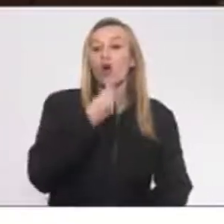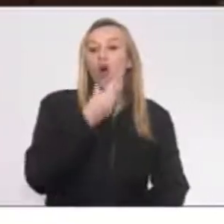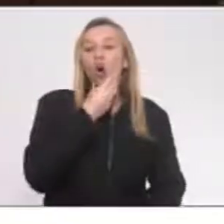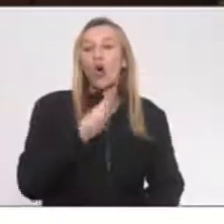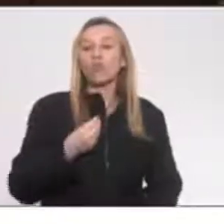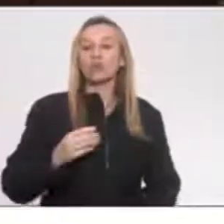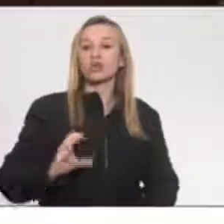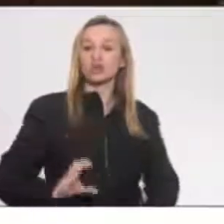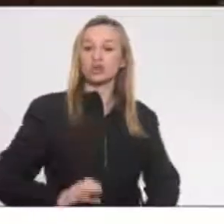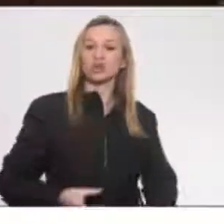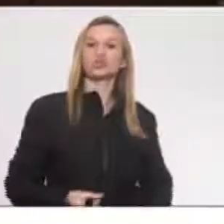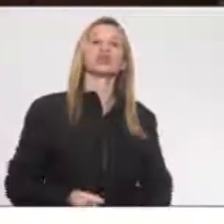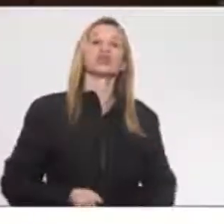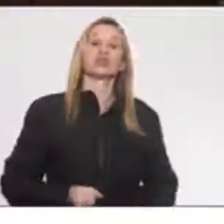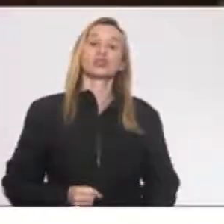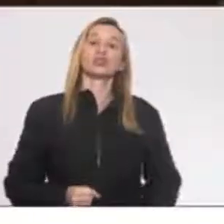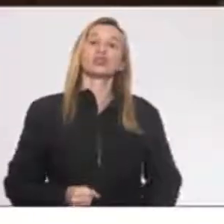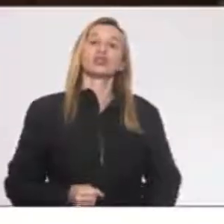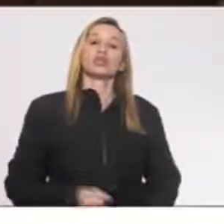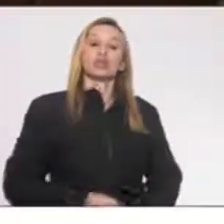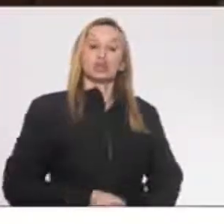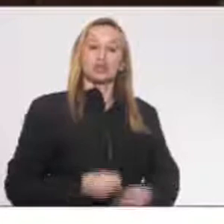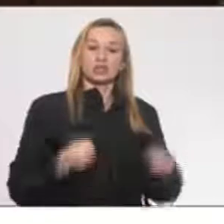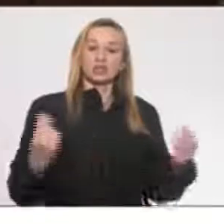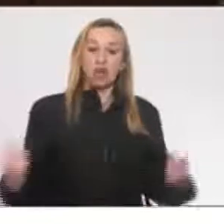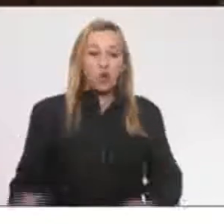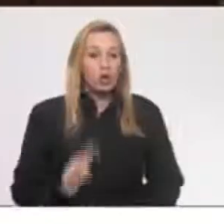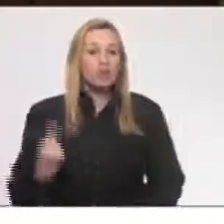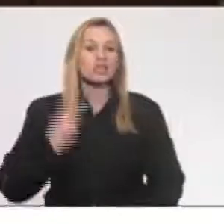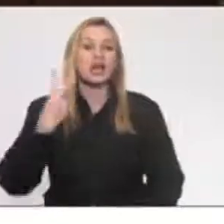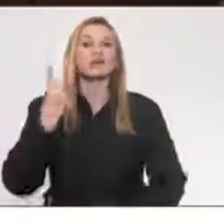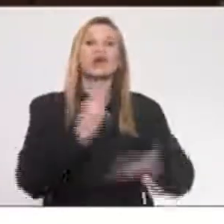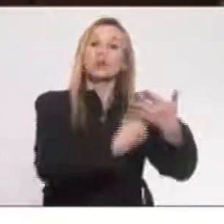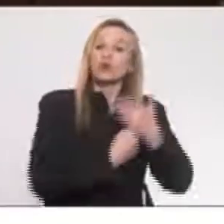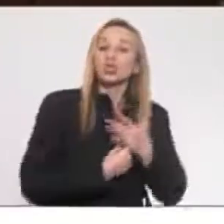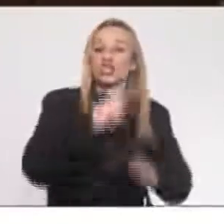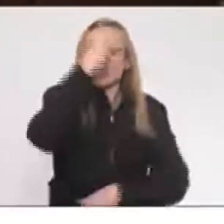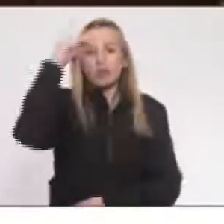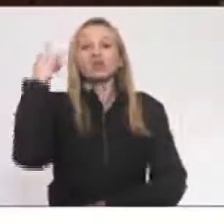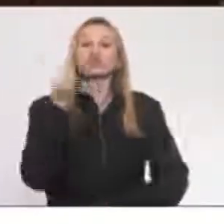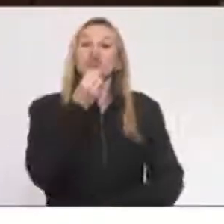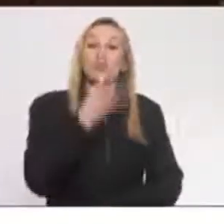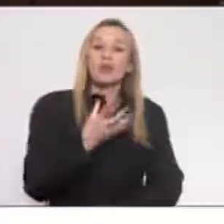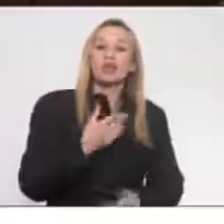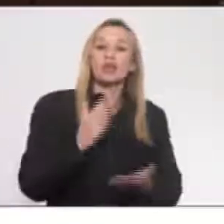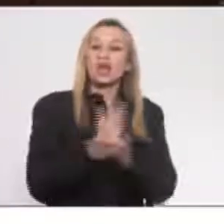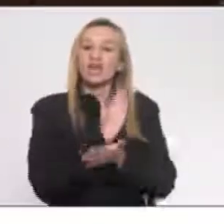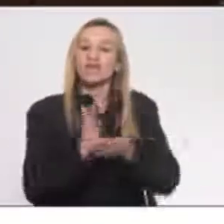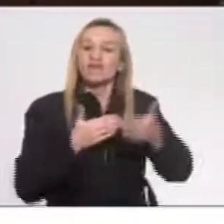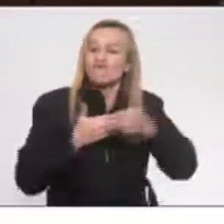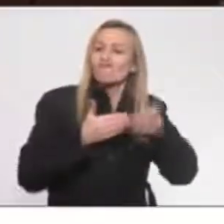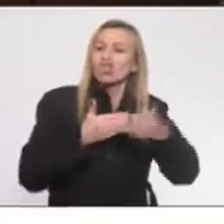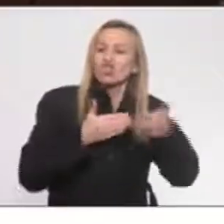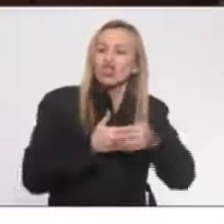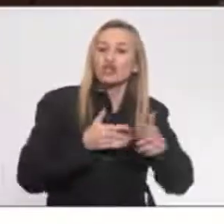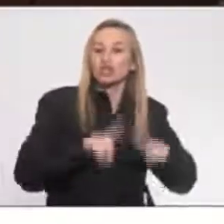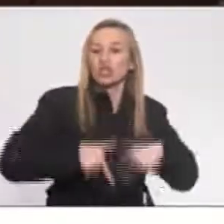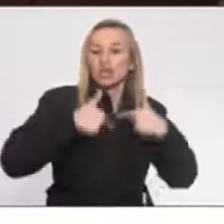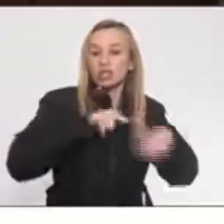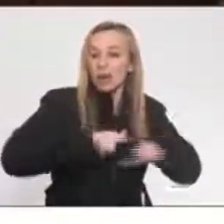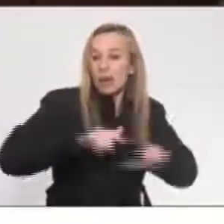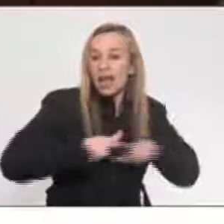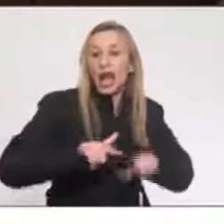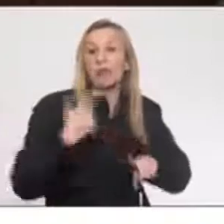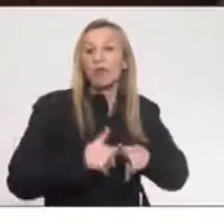sua vida para servir e proteger o cidadão de bem, e que muitas vezes são impedidos de atuar porque